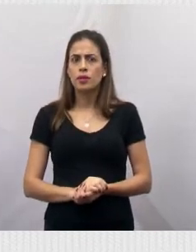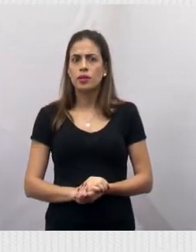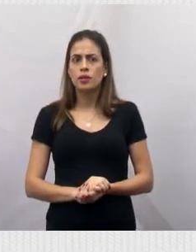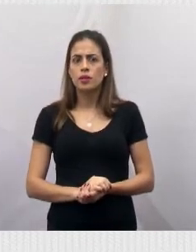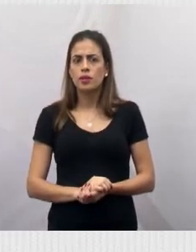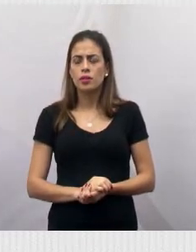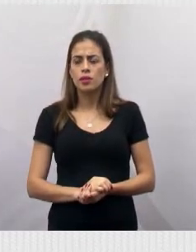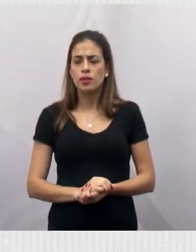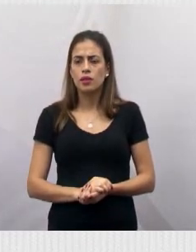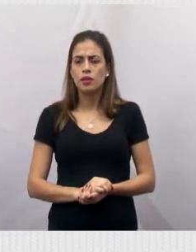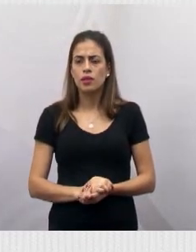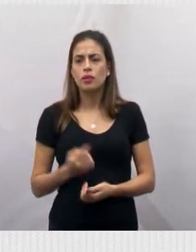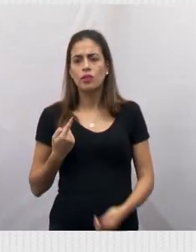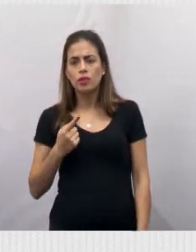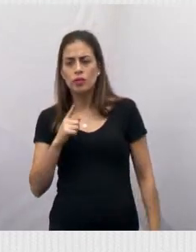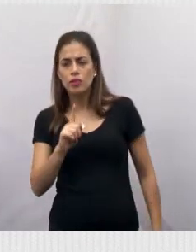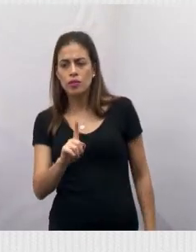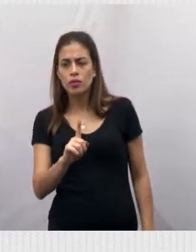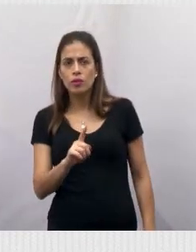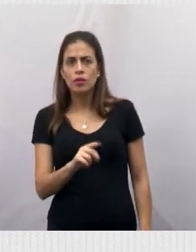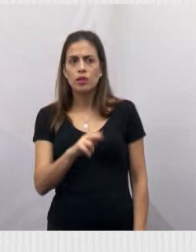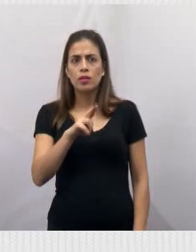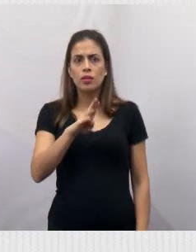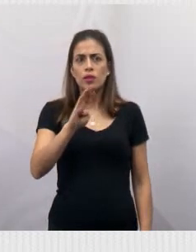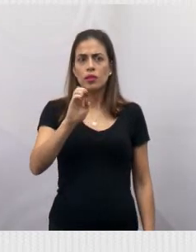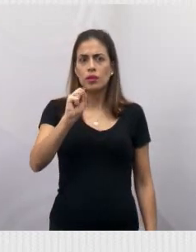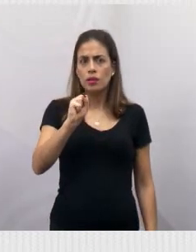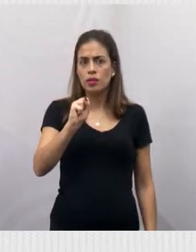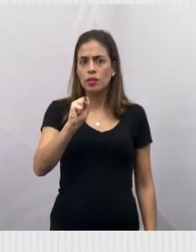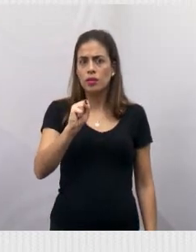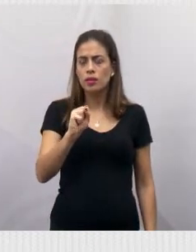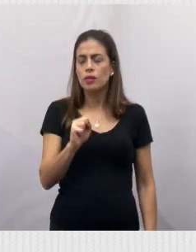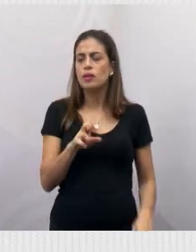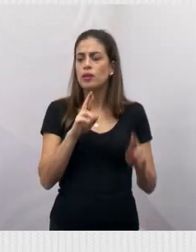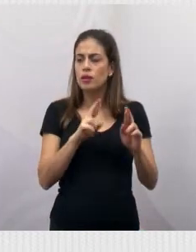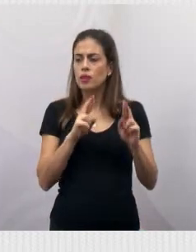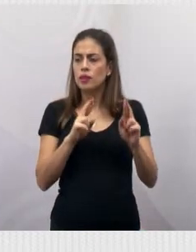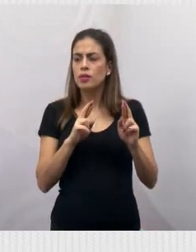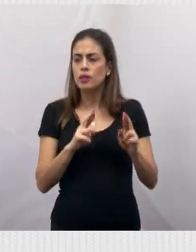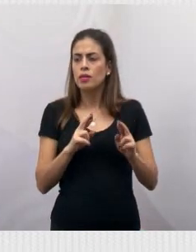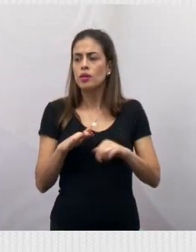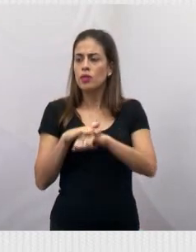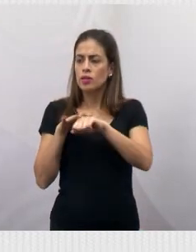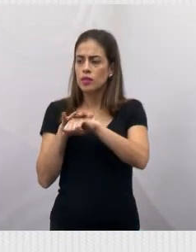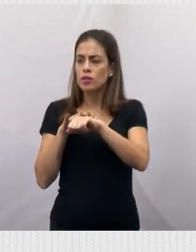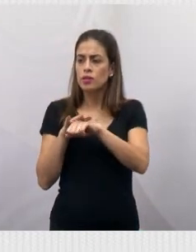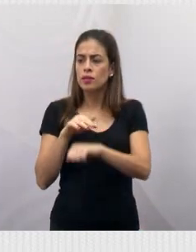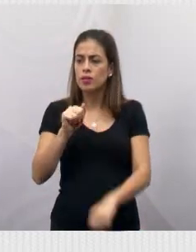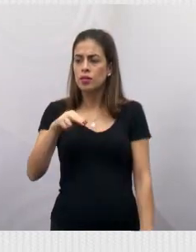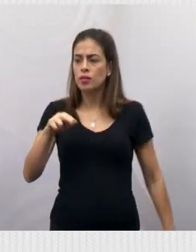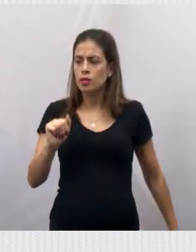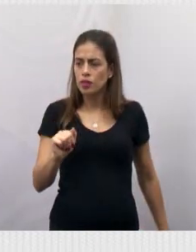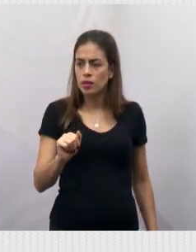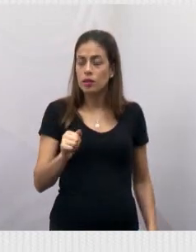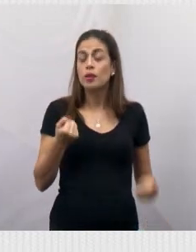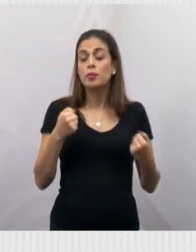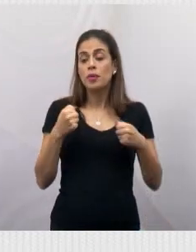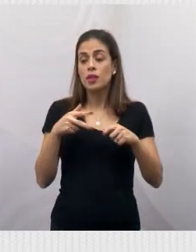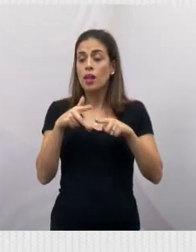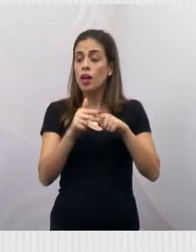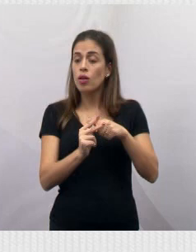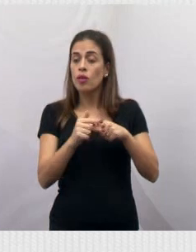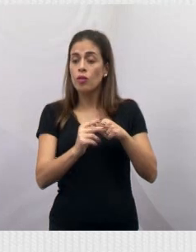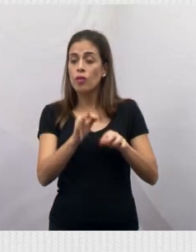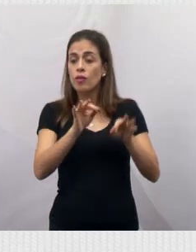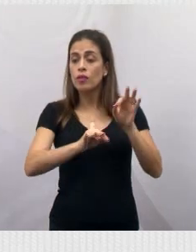lá do Esperança, conversando com a Ana, muito bem recebido, uma UBS que precisa, de fato, de uma